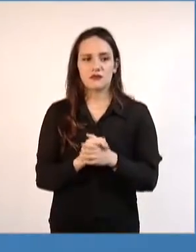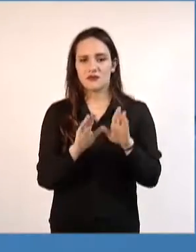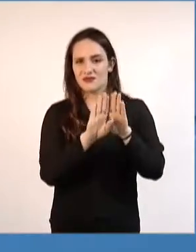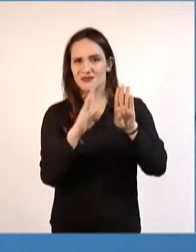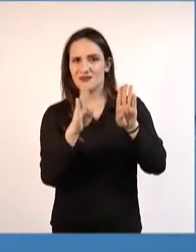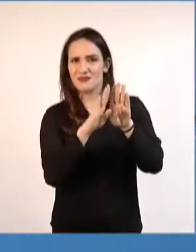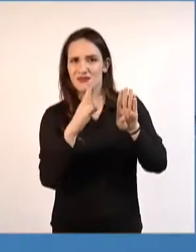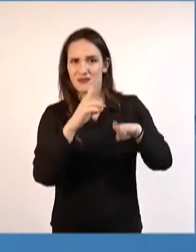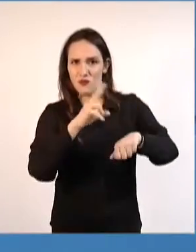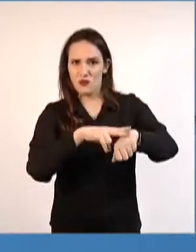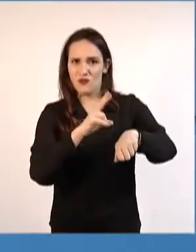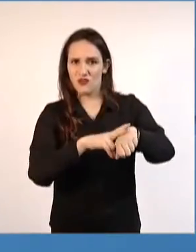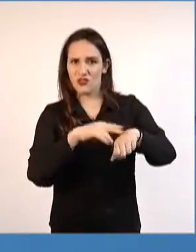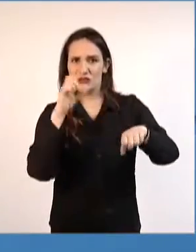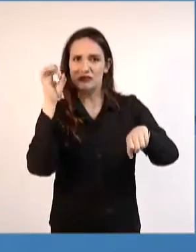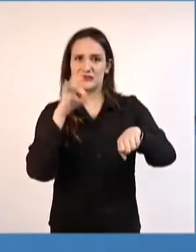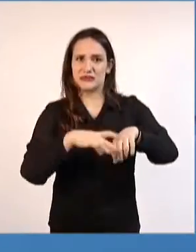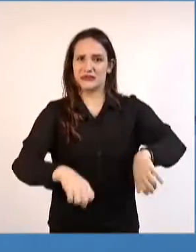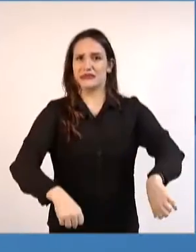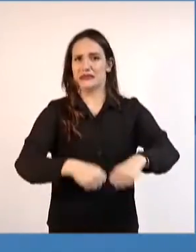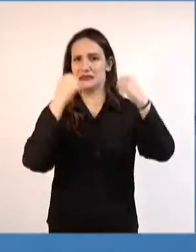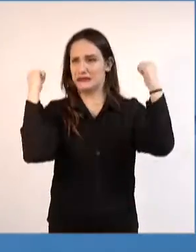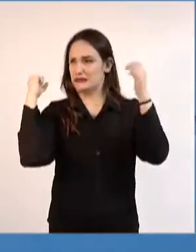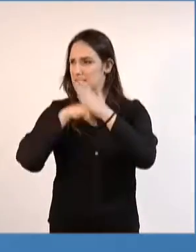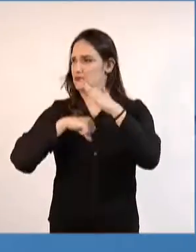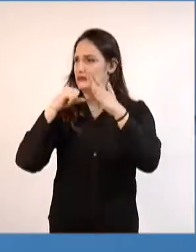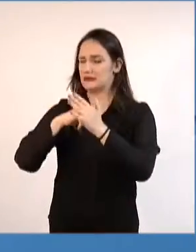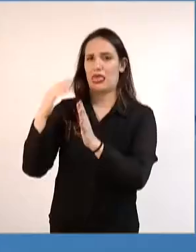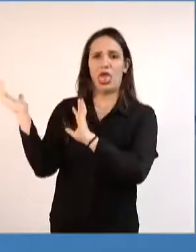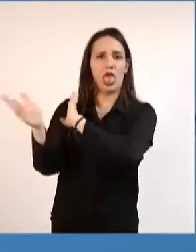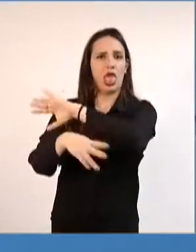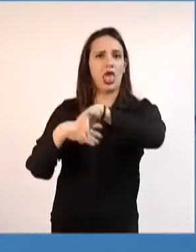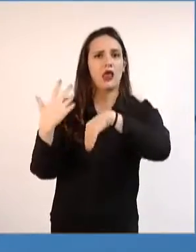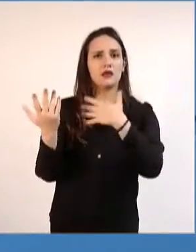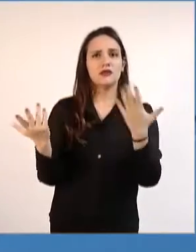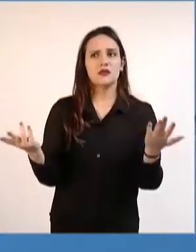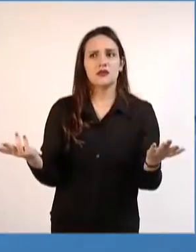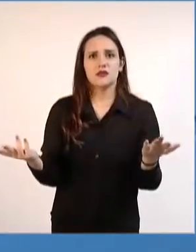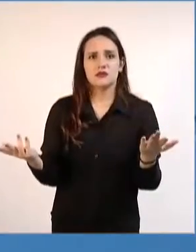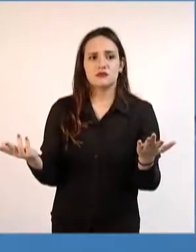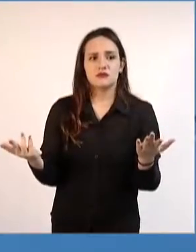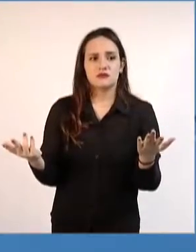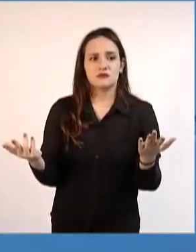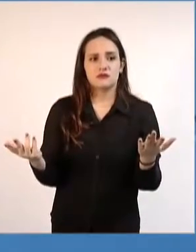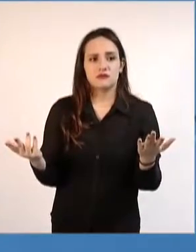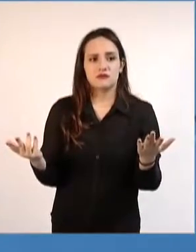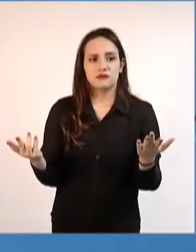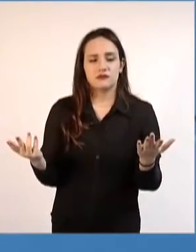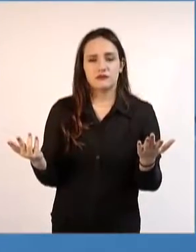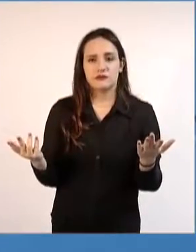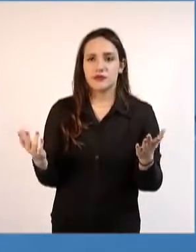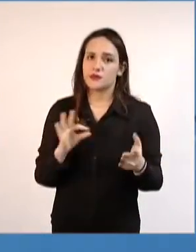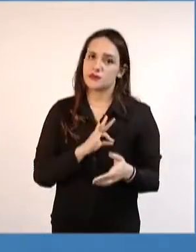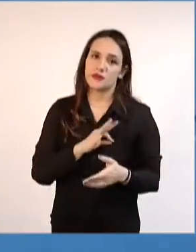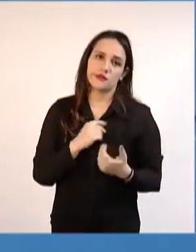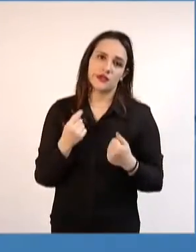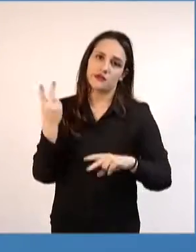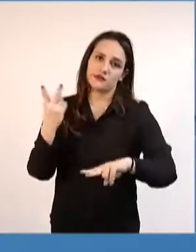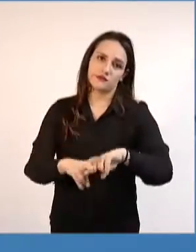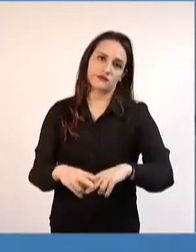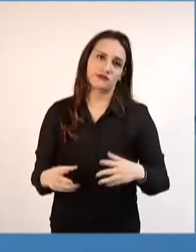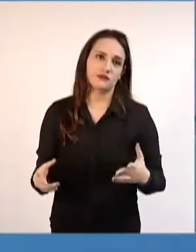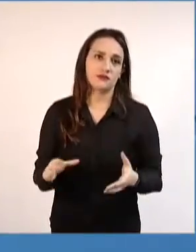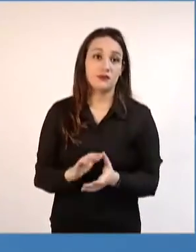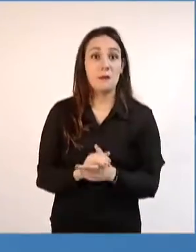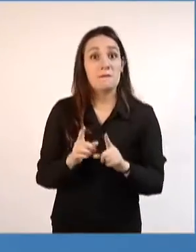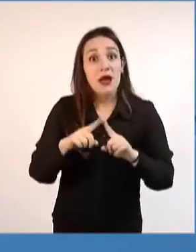enfim, aquela cena de terror. E não restava ao policial a não ser dar a voz de prisão. E a reação